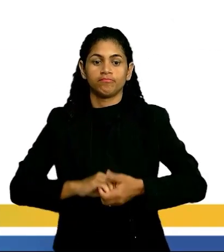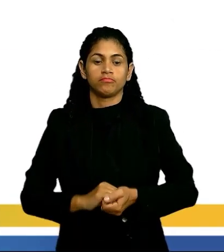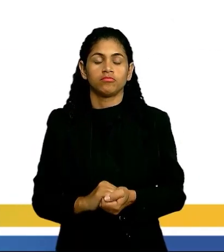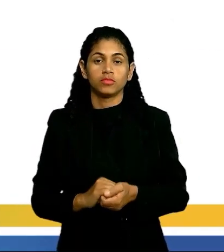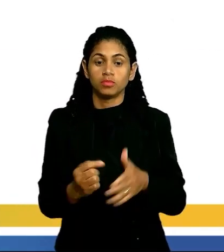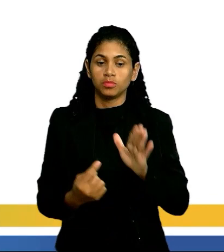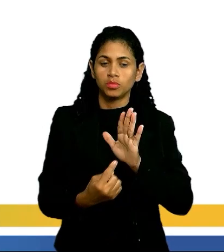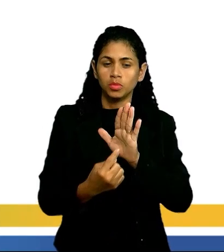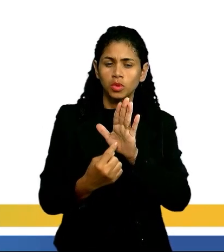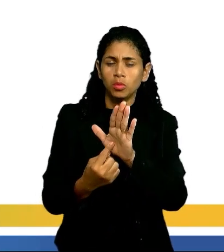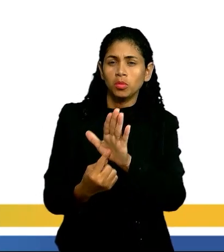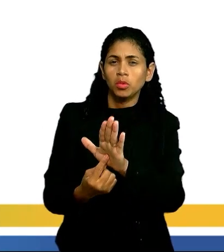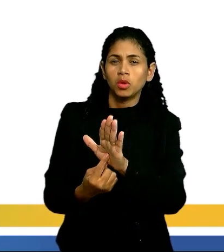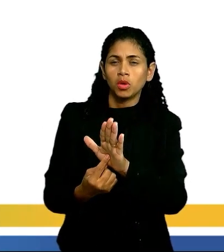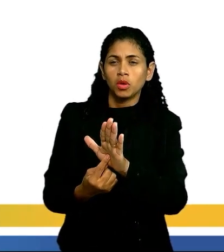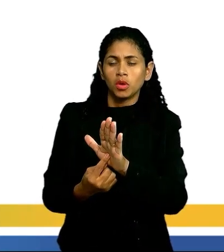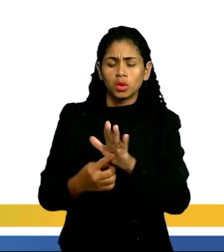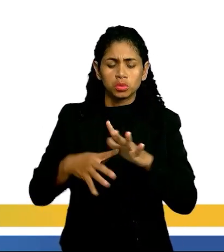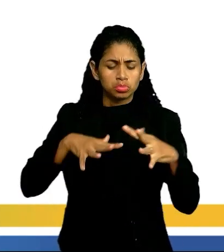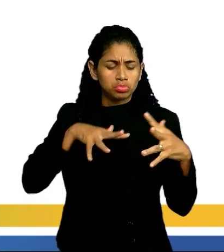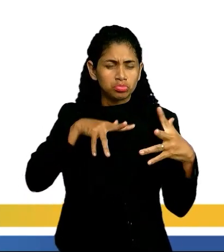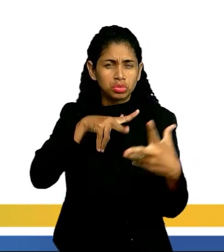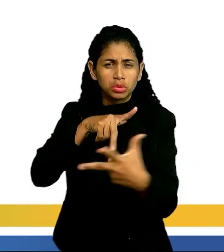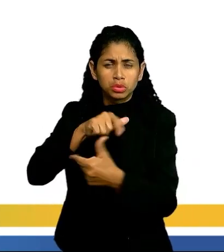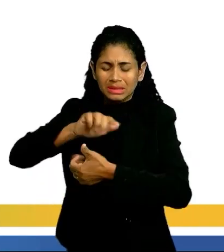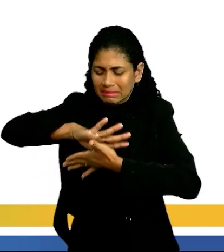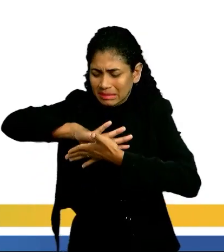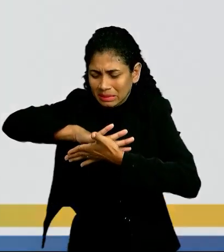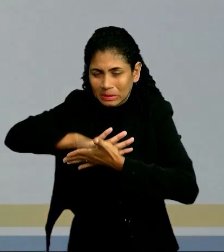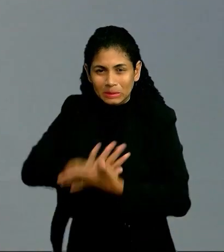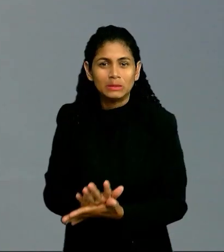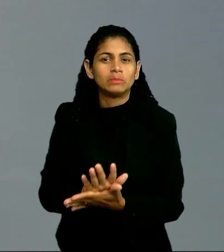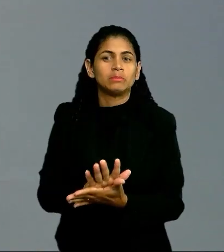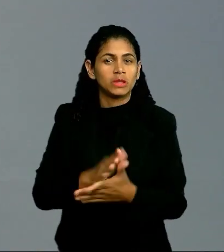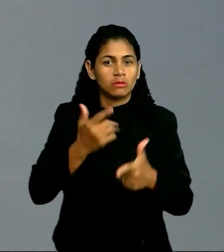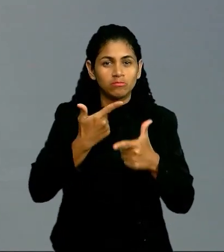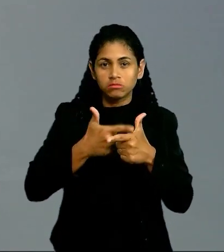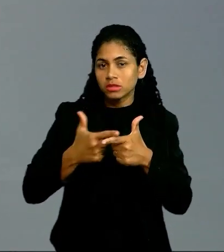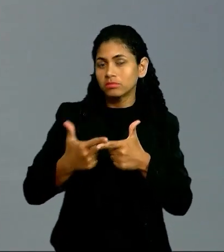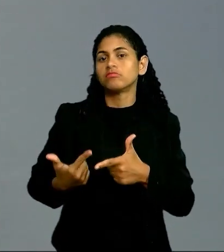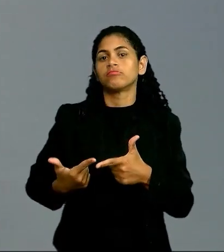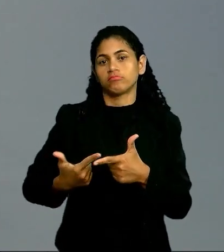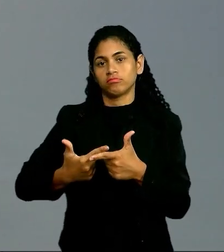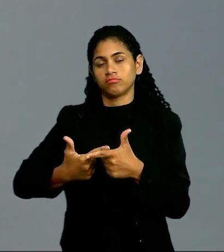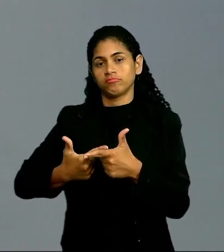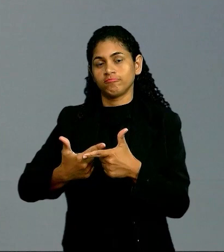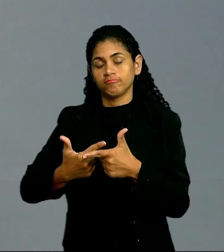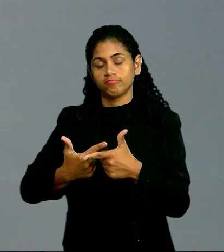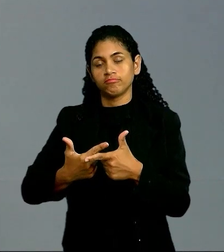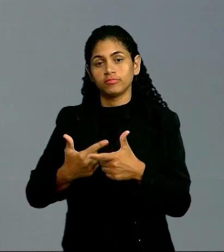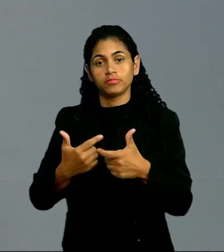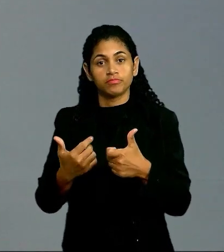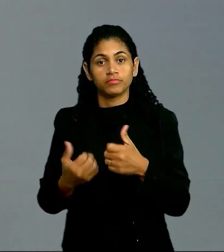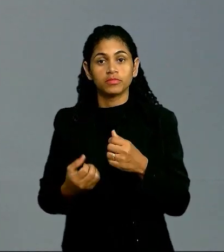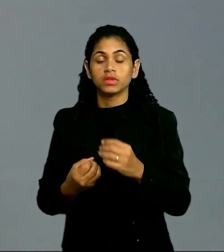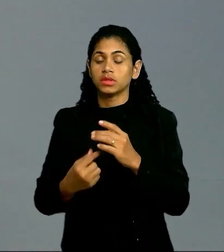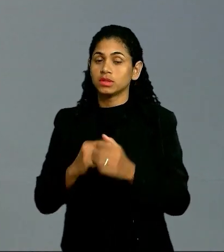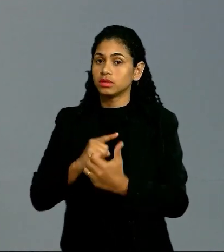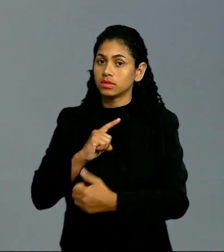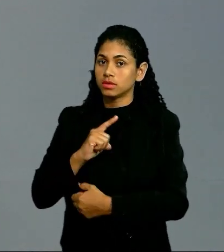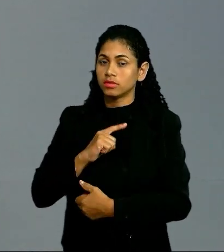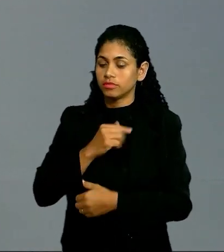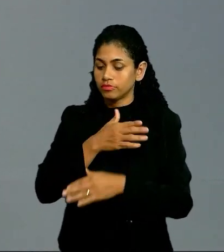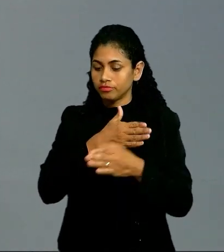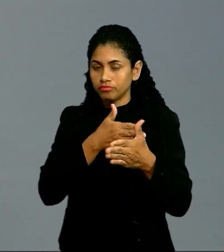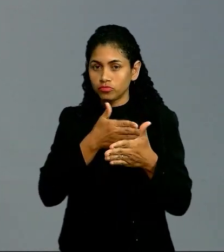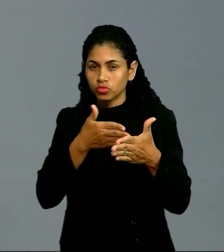reflexo de toda essa destruição, de todas essas problemáticas causadas pela Primeira Guerra Mundial.